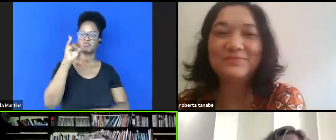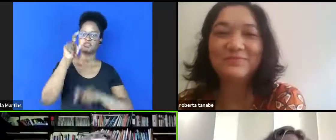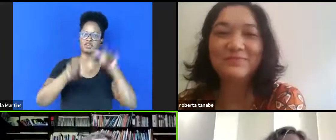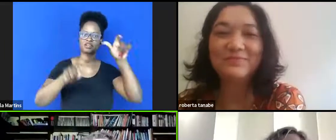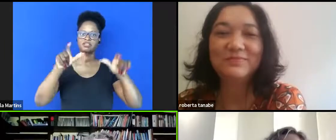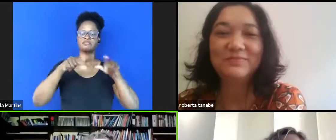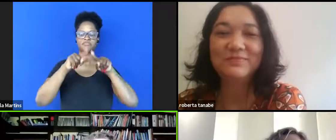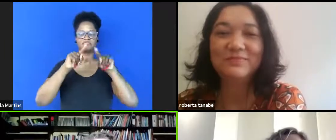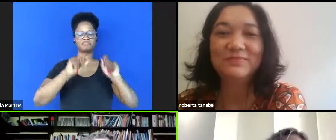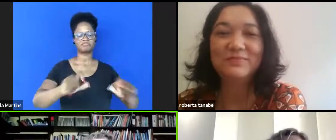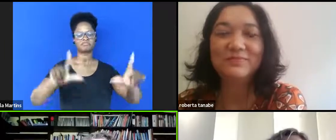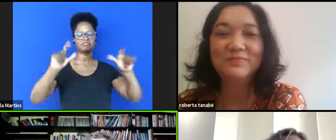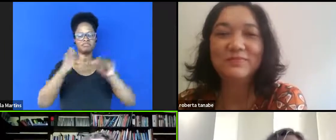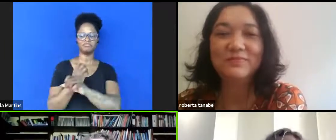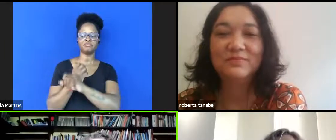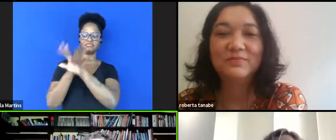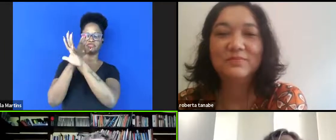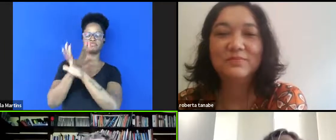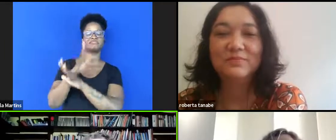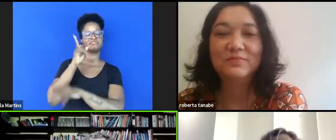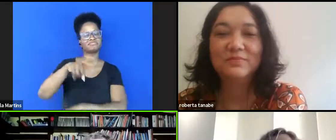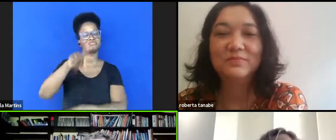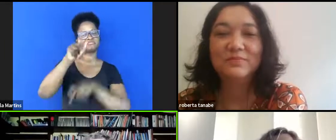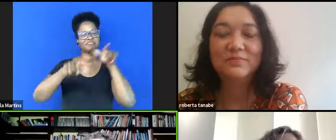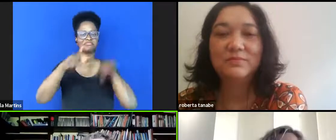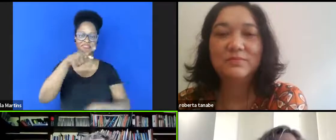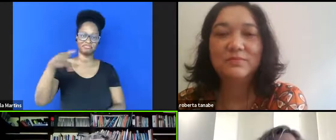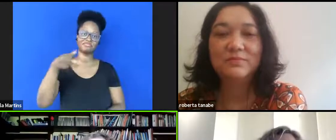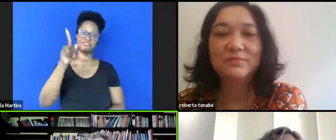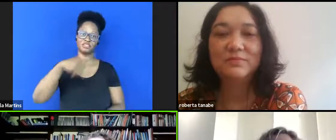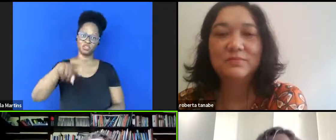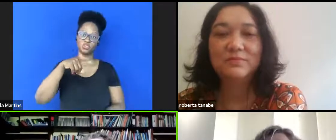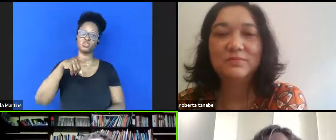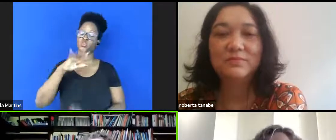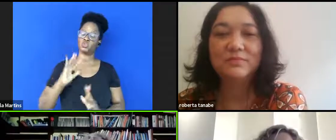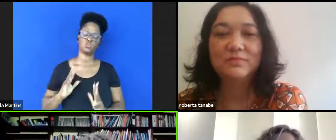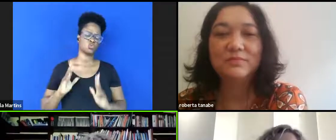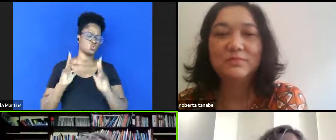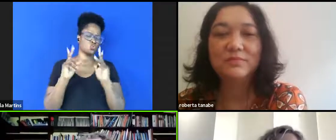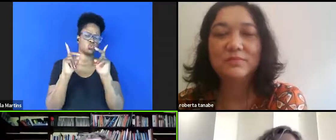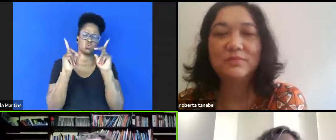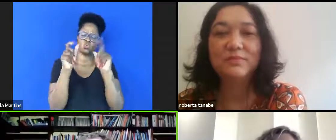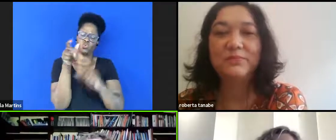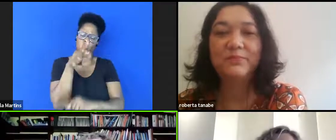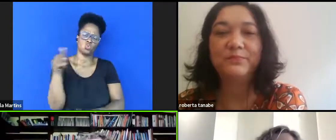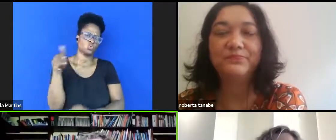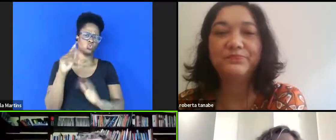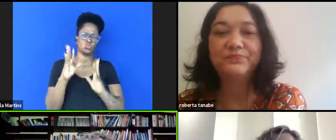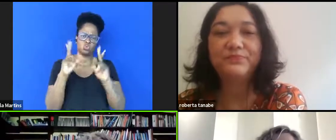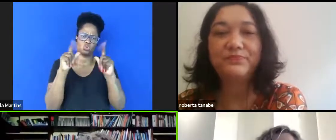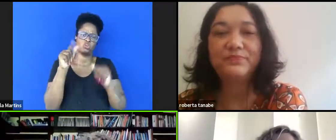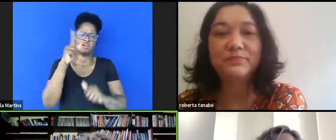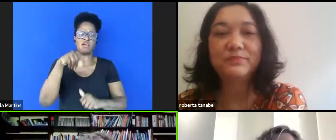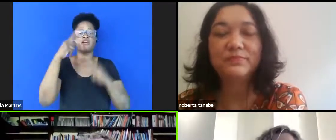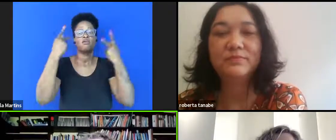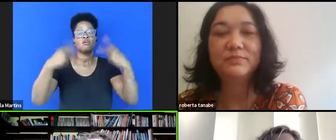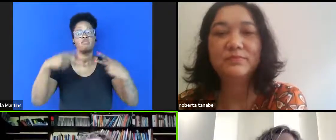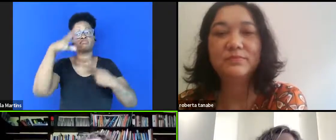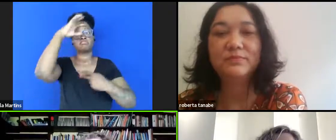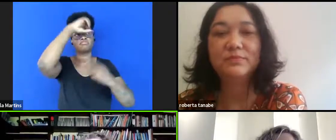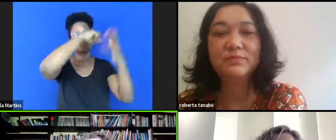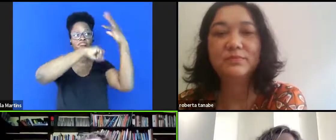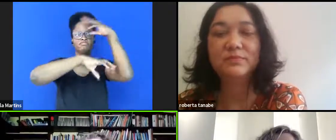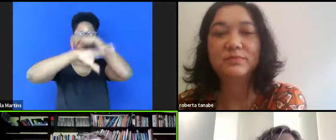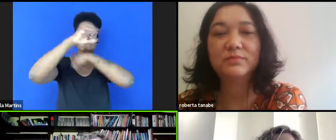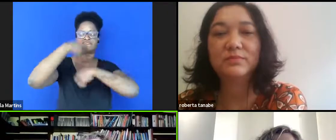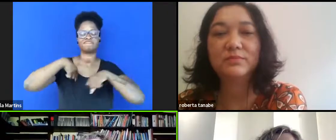sala, todas as pessoas muito queridas, professoras somos e todos nós, professoras e professores, nesse aprendizado de